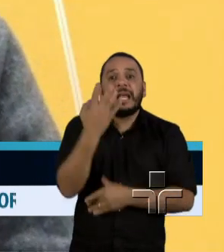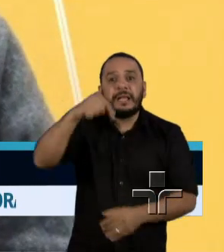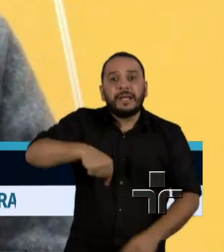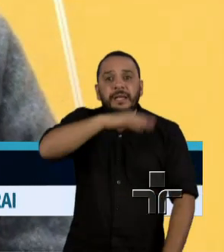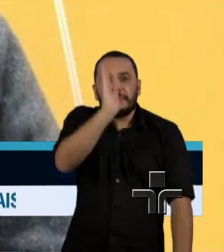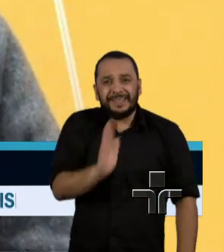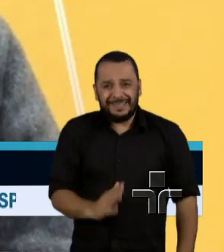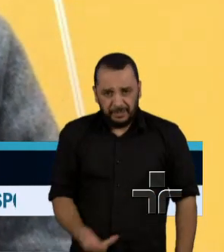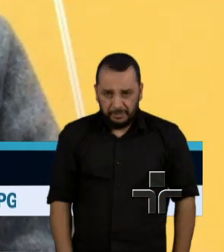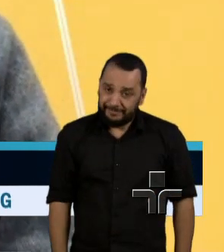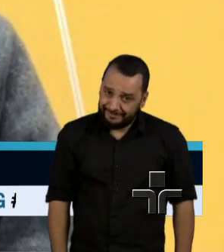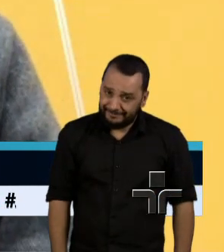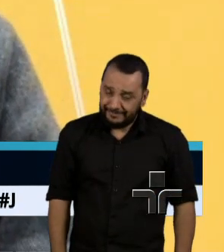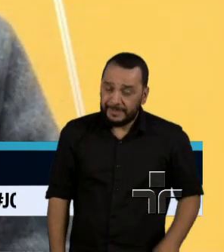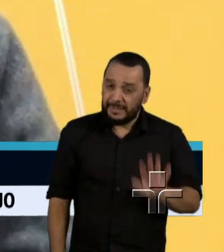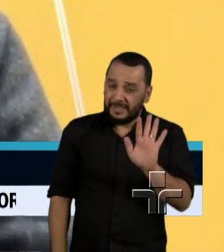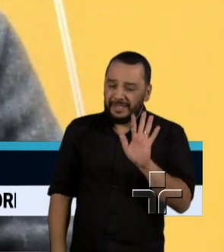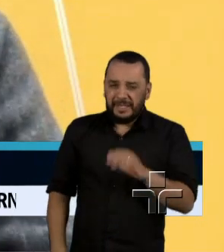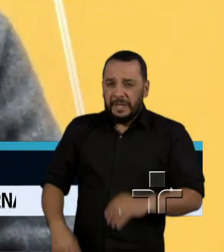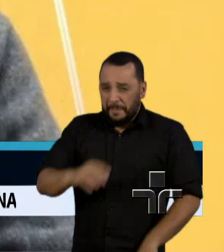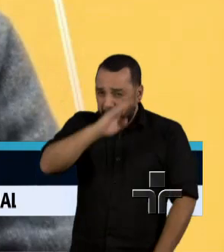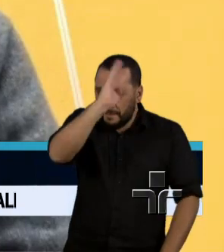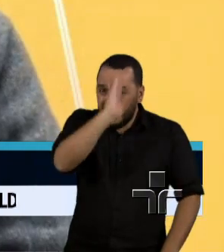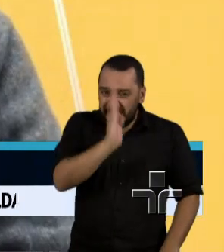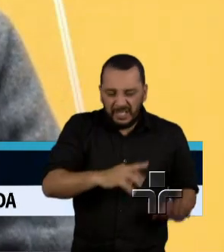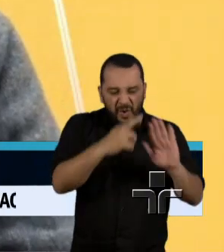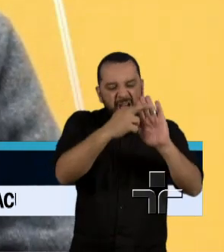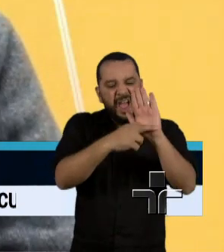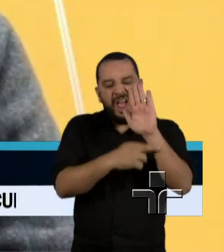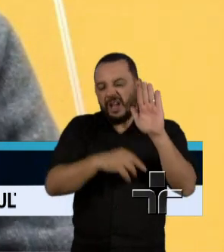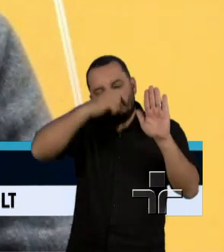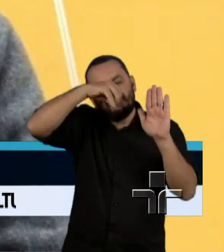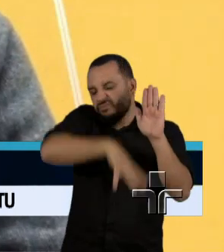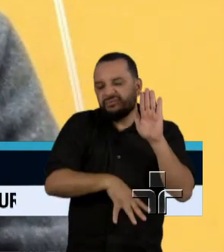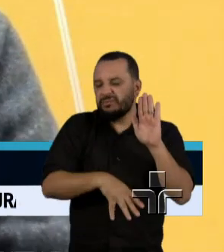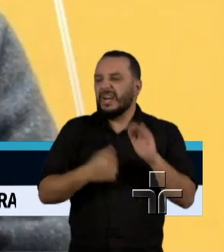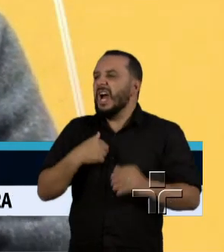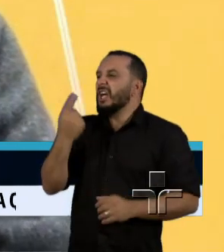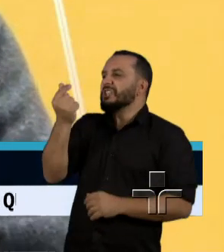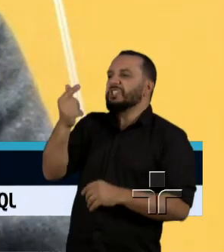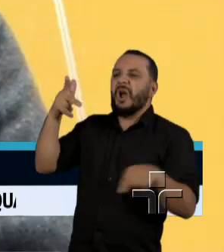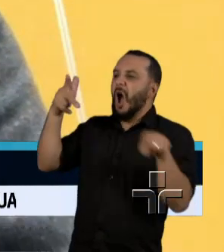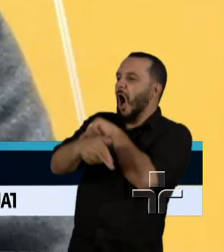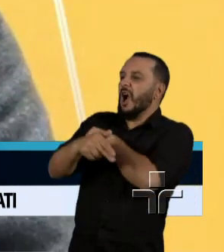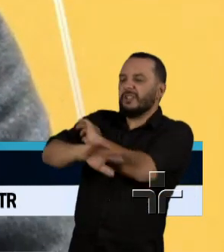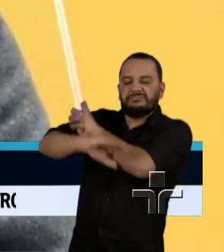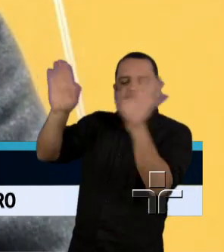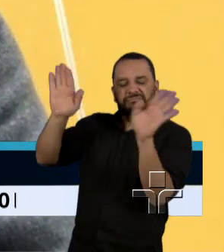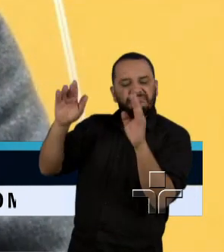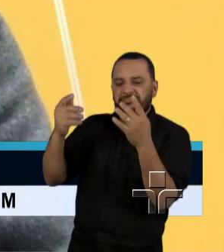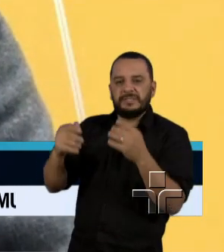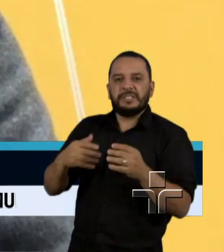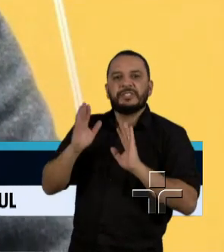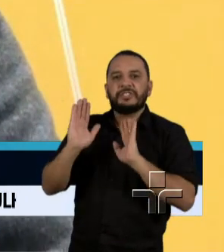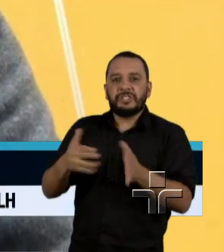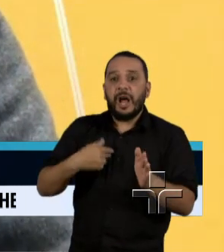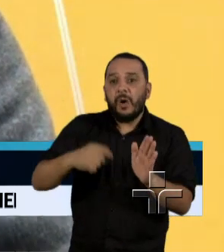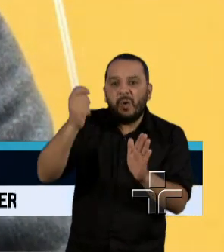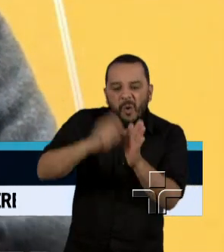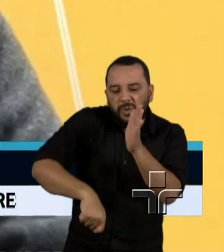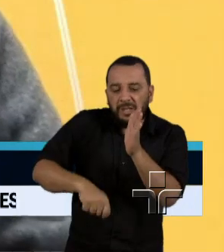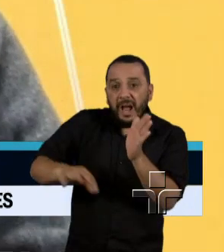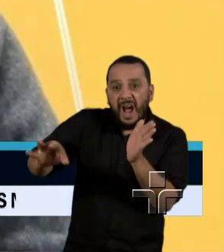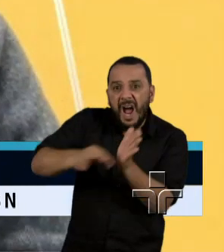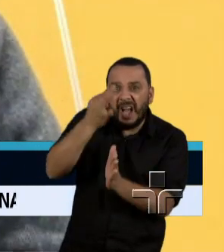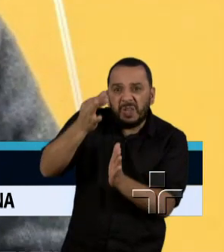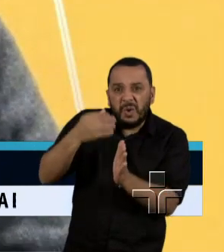muito ruim que o Brasil não cumpra com as regras que ele mesmo definiu e propôs para os contratos e que, por quebra